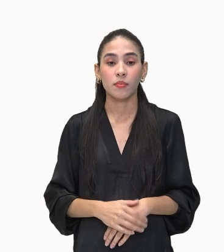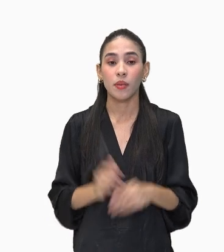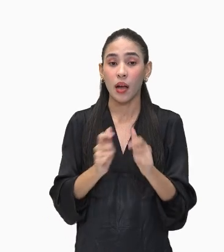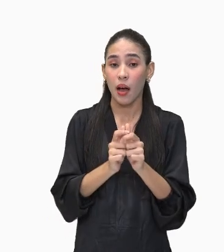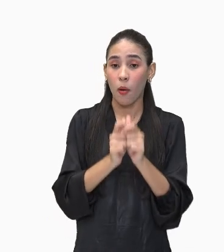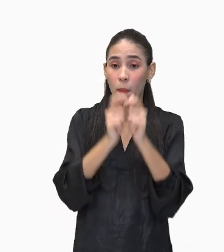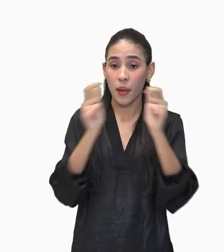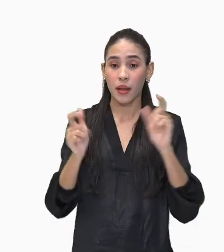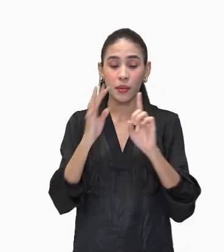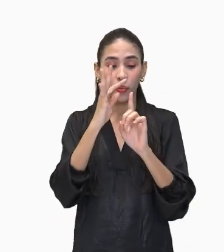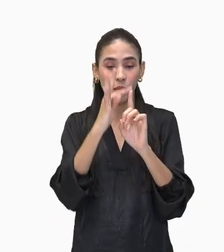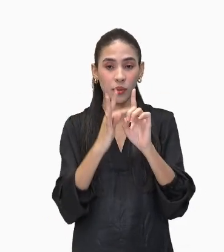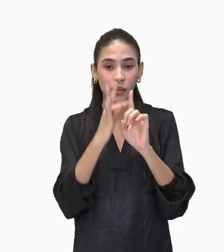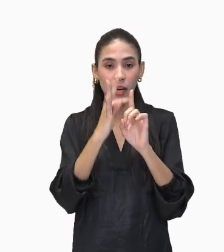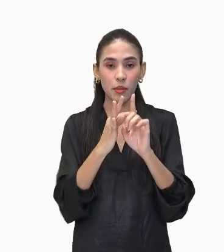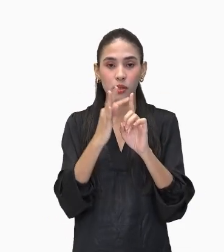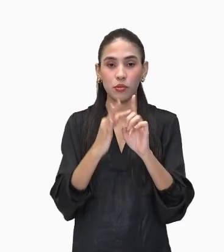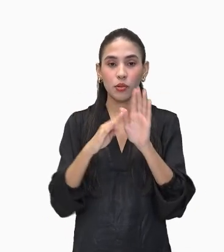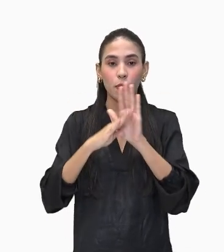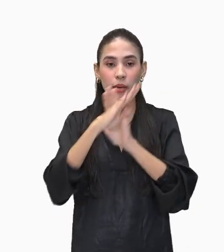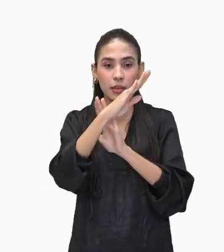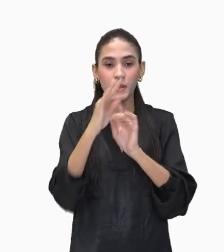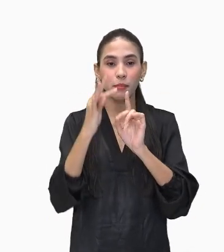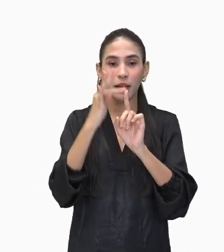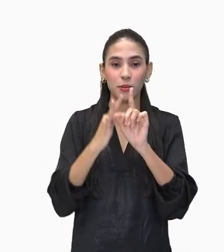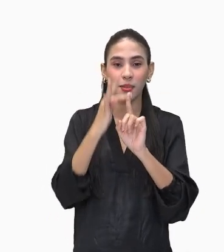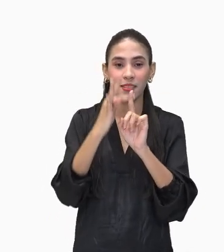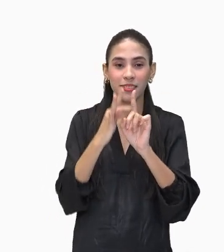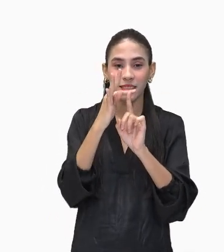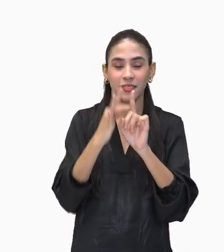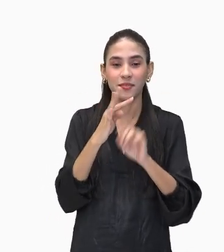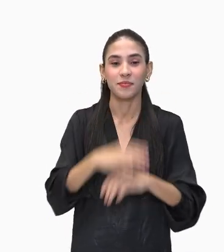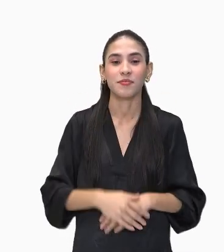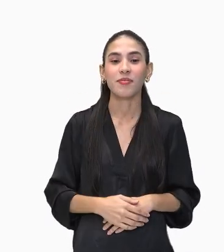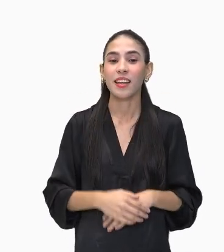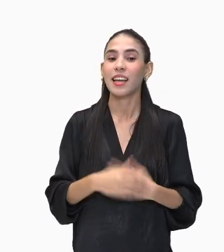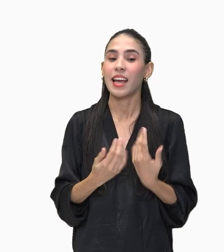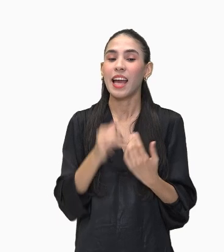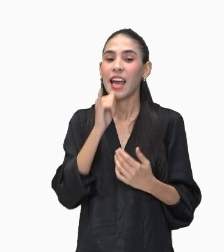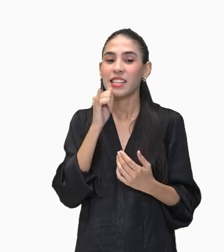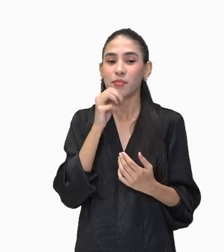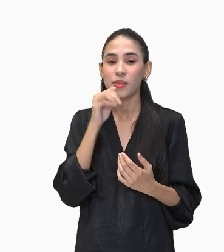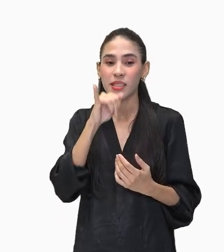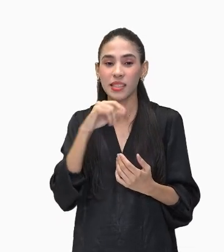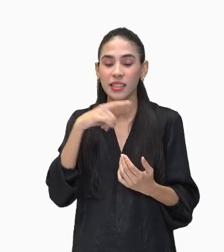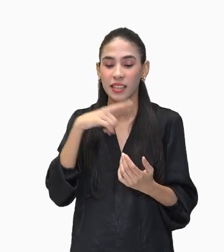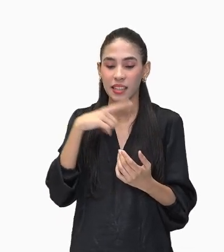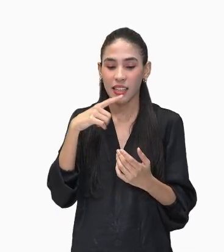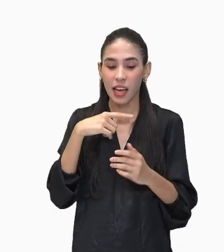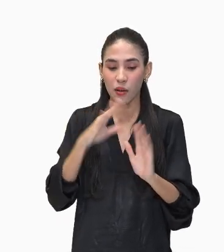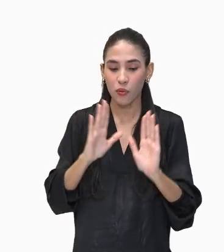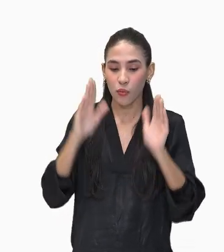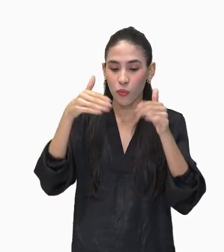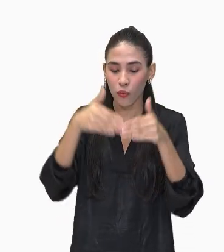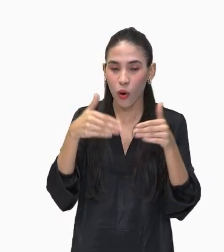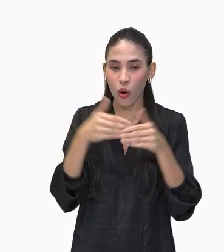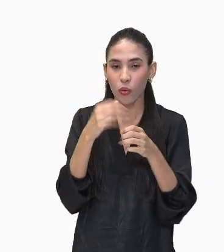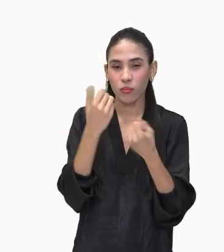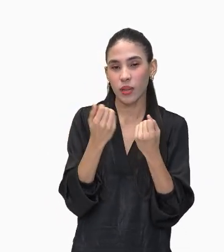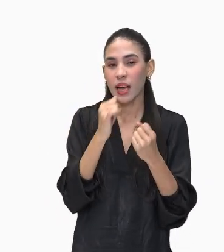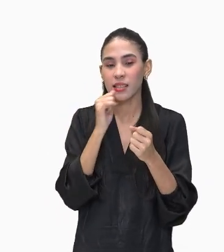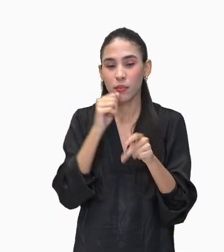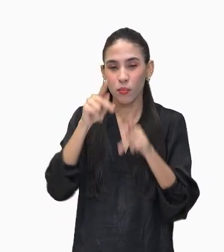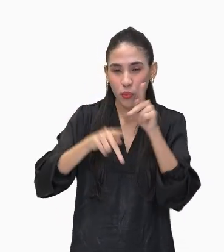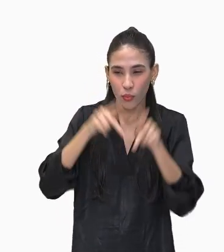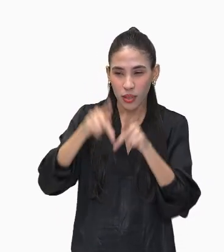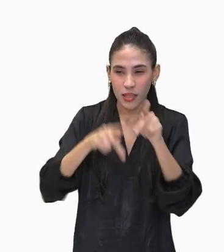da temperatura. Tá? Então, onde há concentração de construções, automóveis e pessoas,